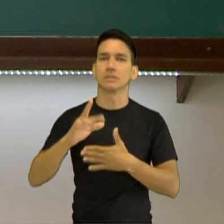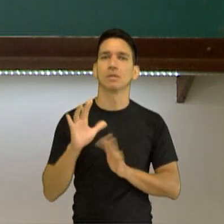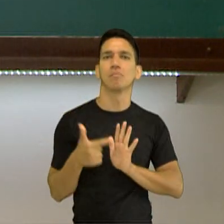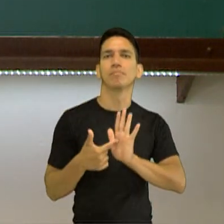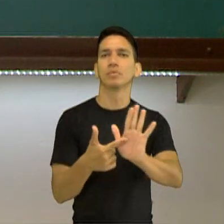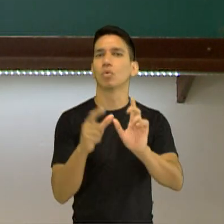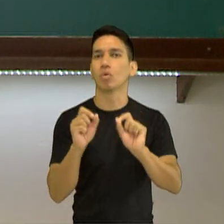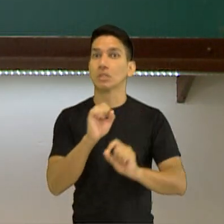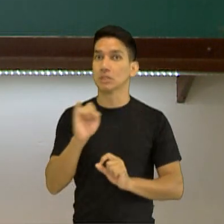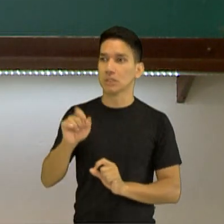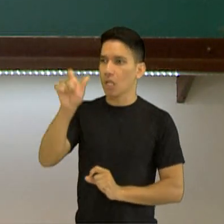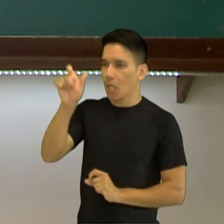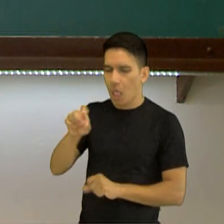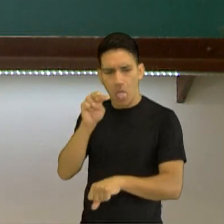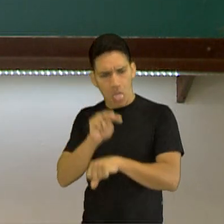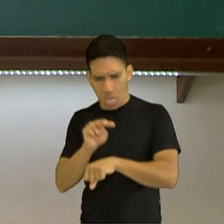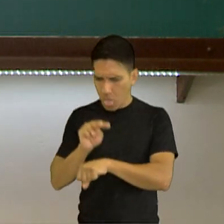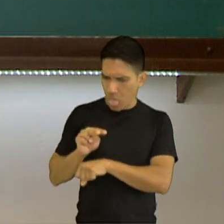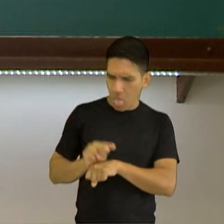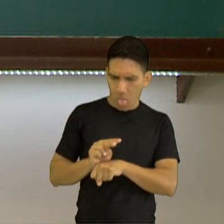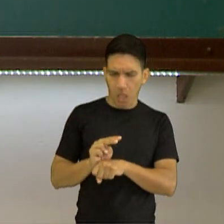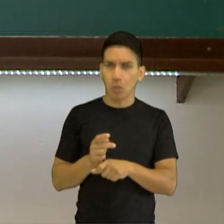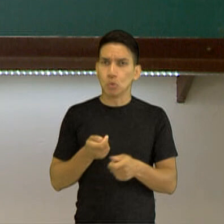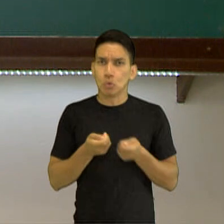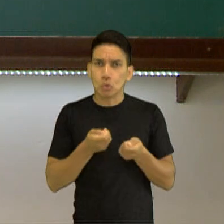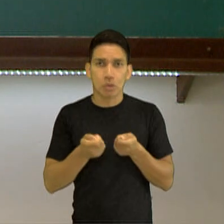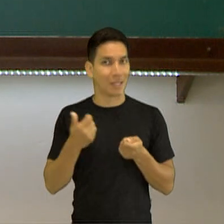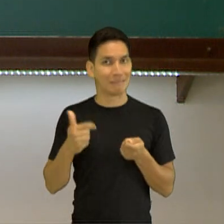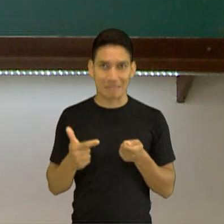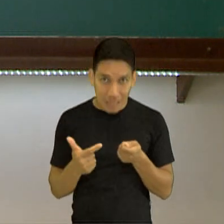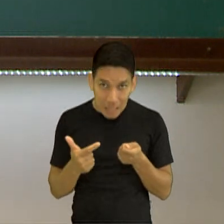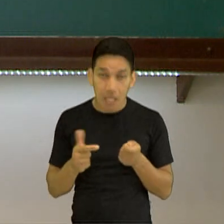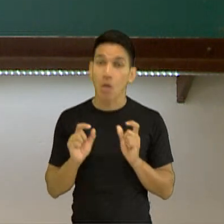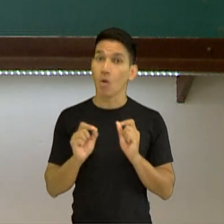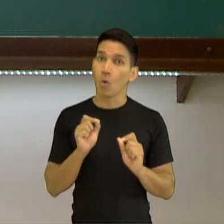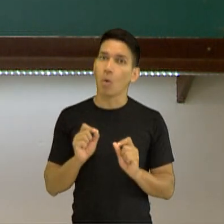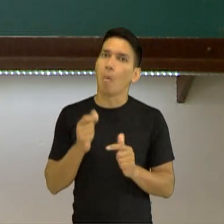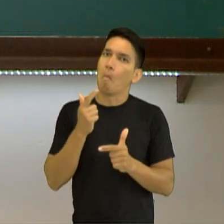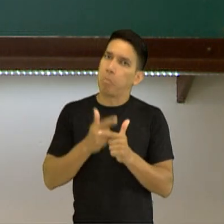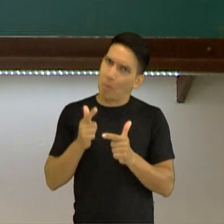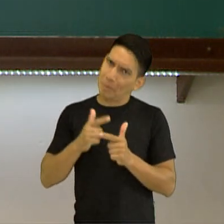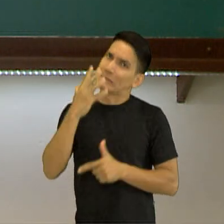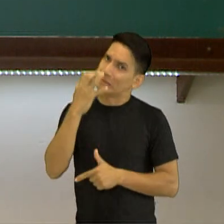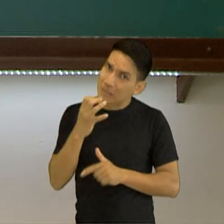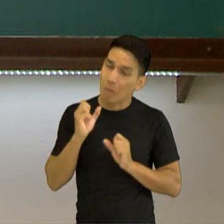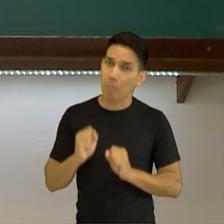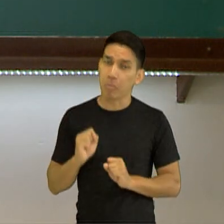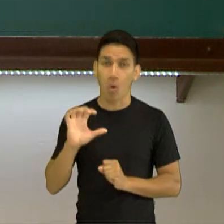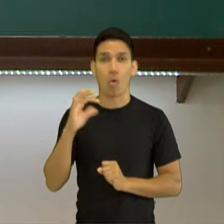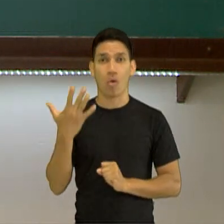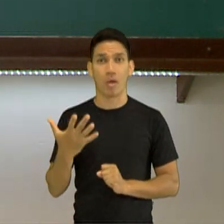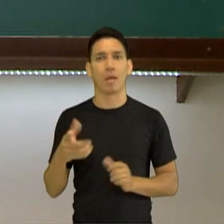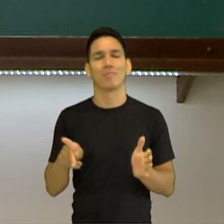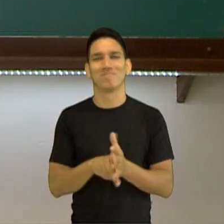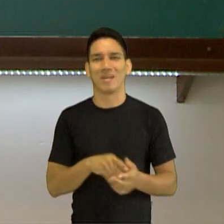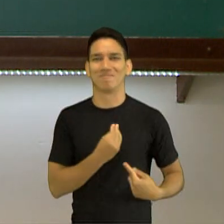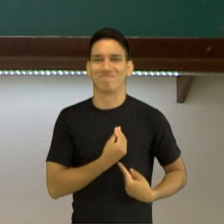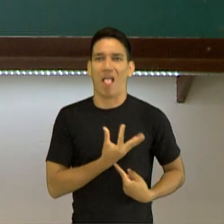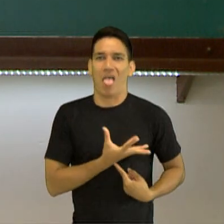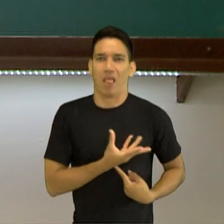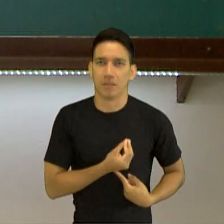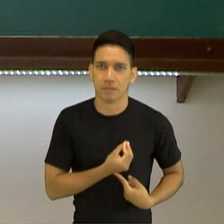ela não for monitorada e controlada, problemas seríssimos como cardiovasculares, tá? Então, problemas